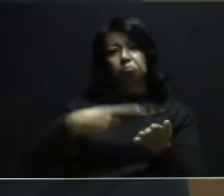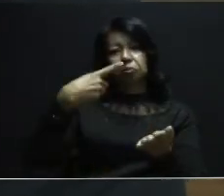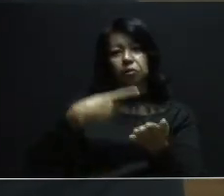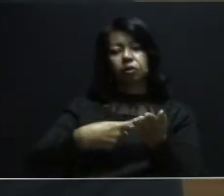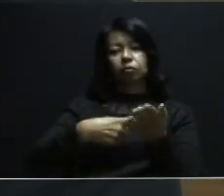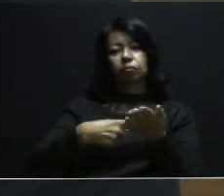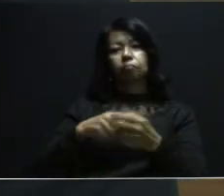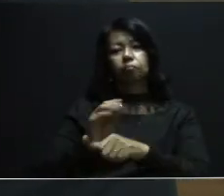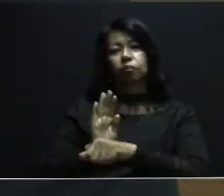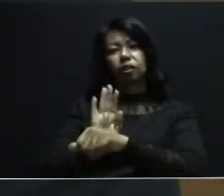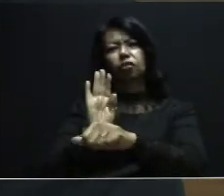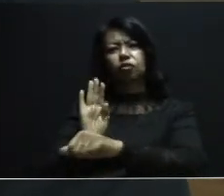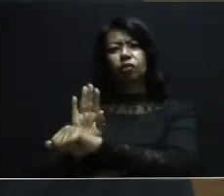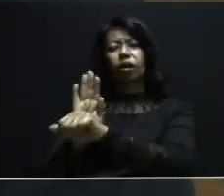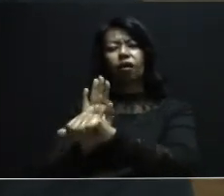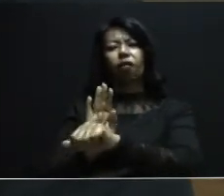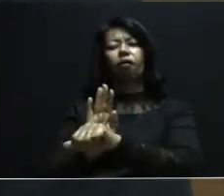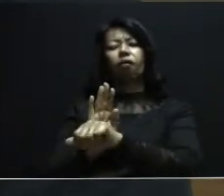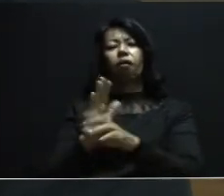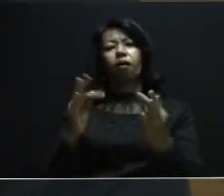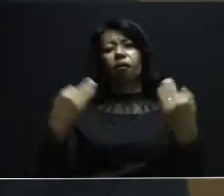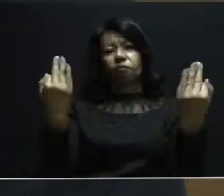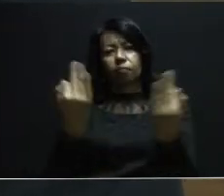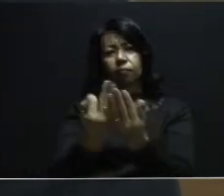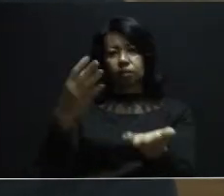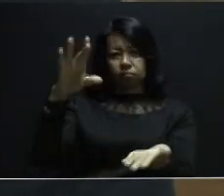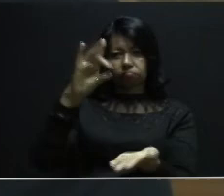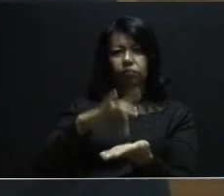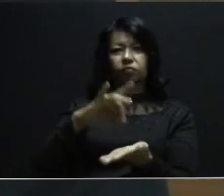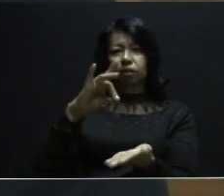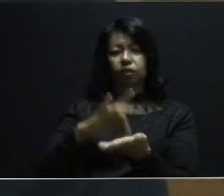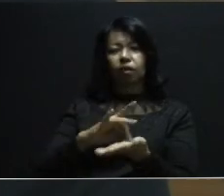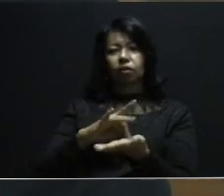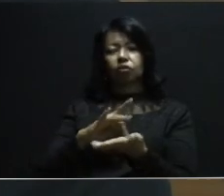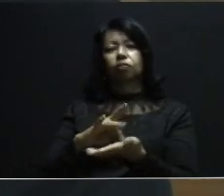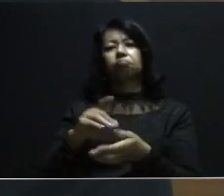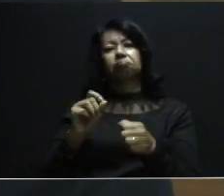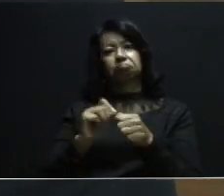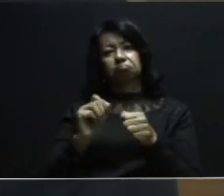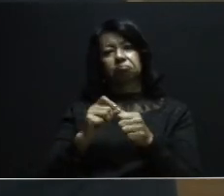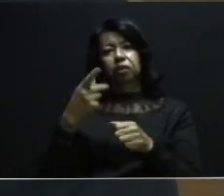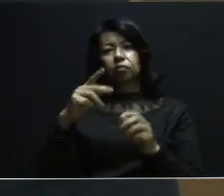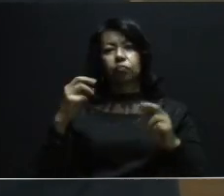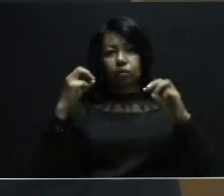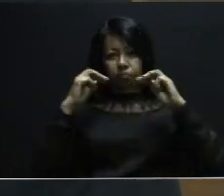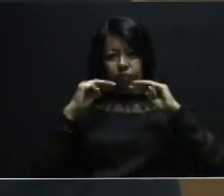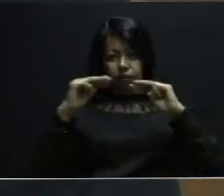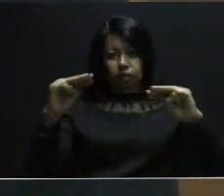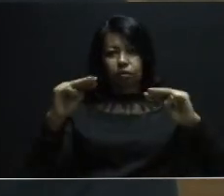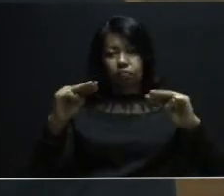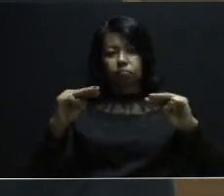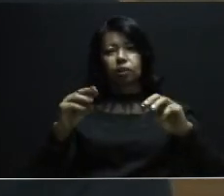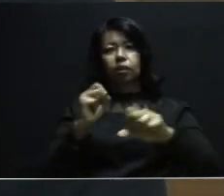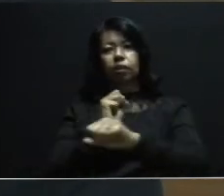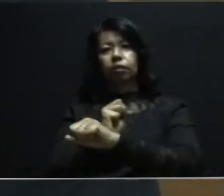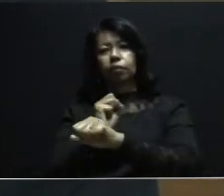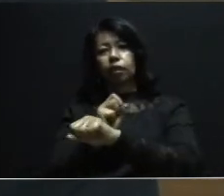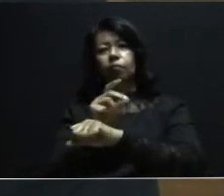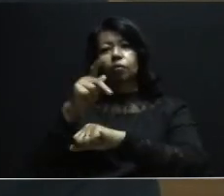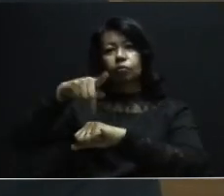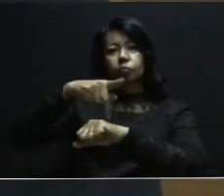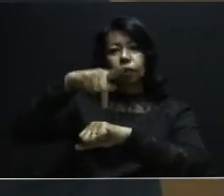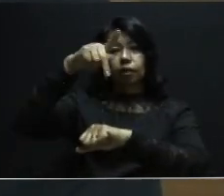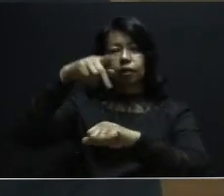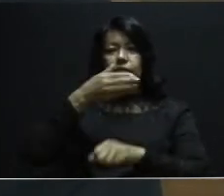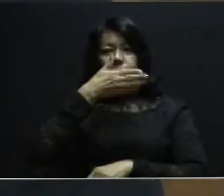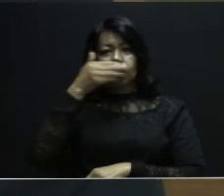dar todas as condições para a família realmente poder realizar a sua missão. E assim esperarmos um país melhor, com